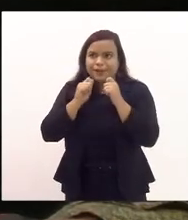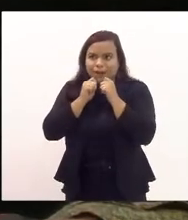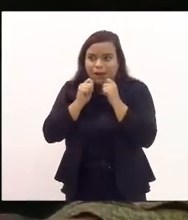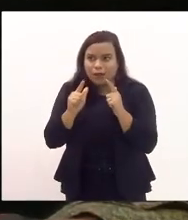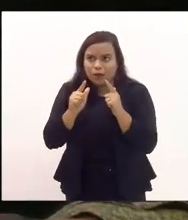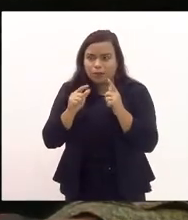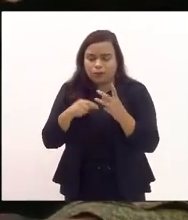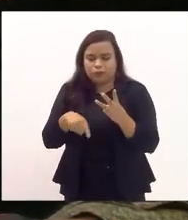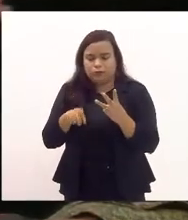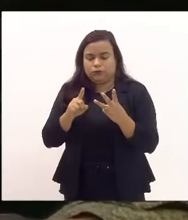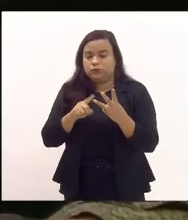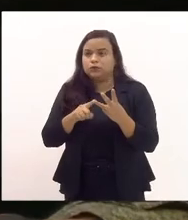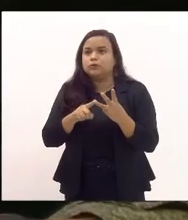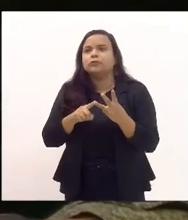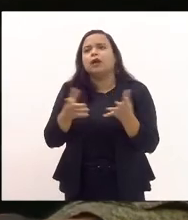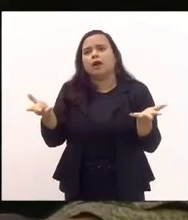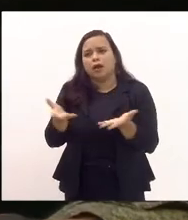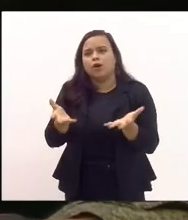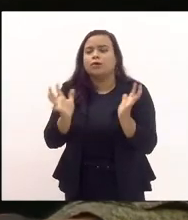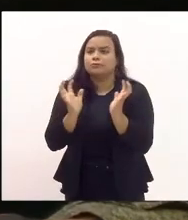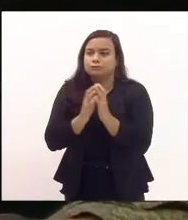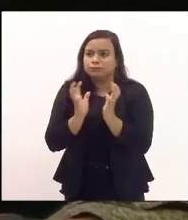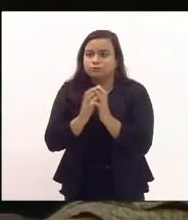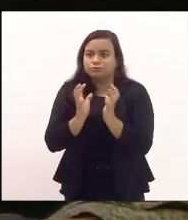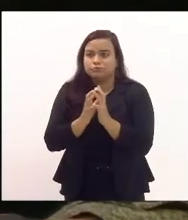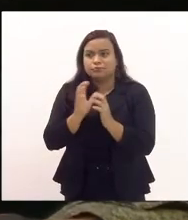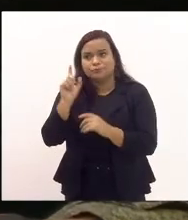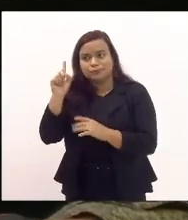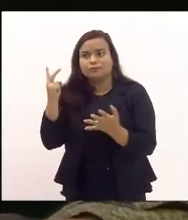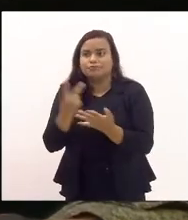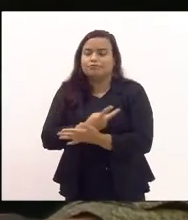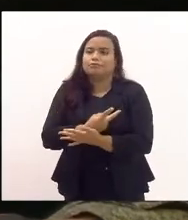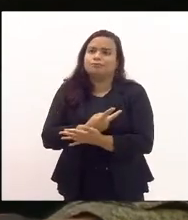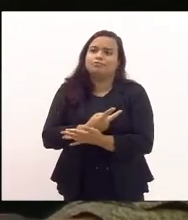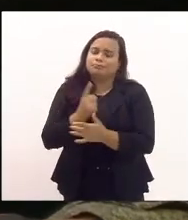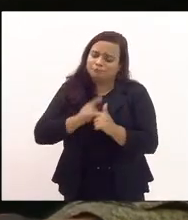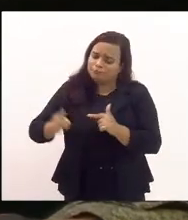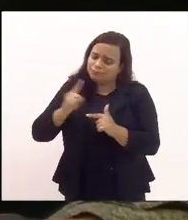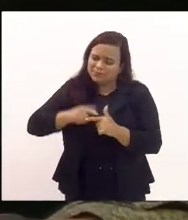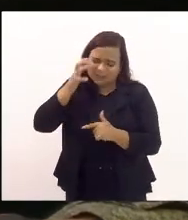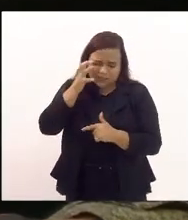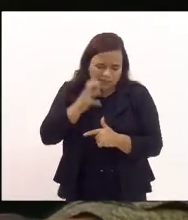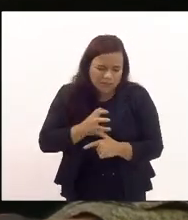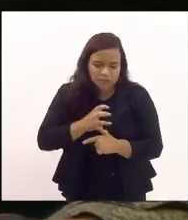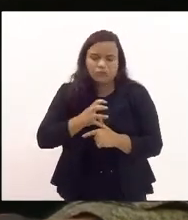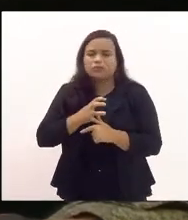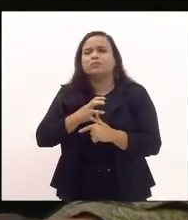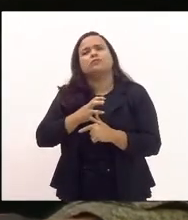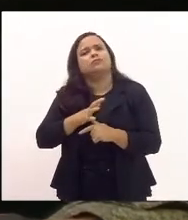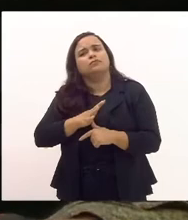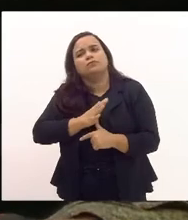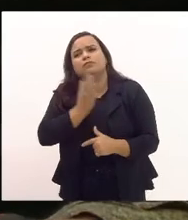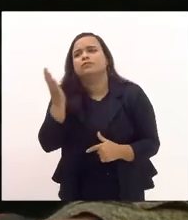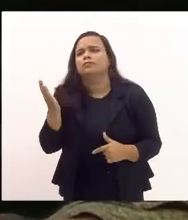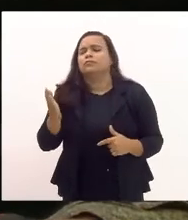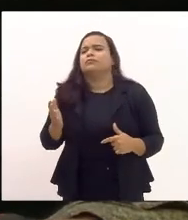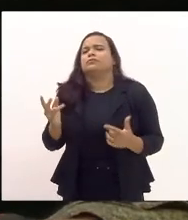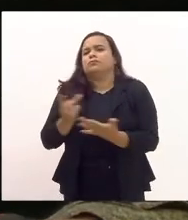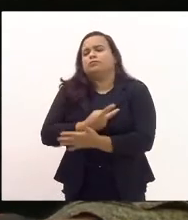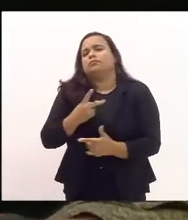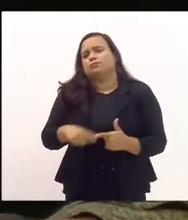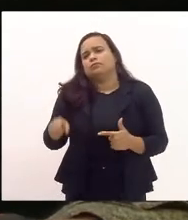e Pernambuco agora com essa catástrofe ambiental que vem acometendo